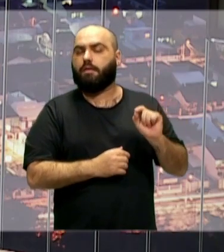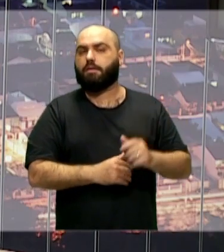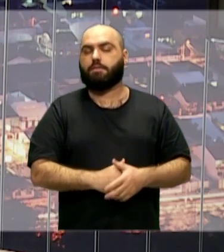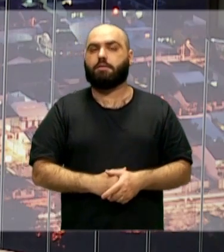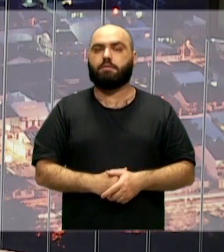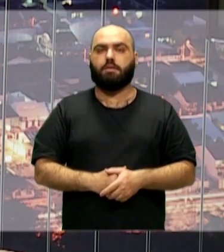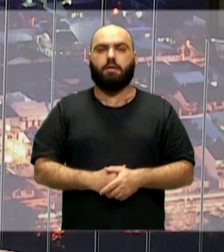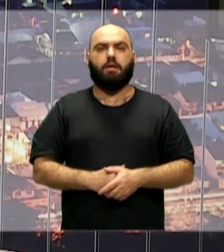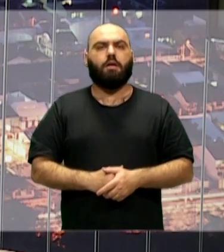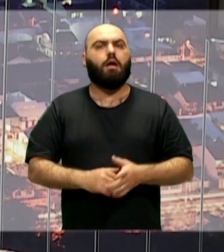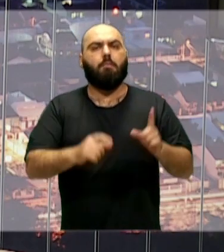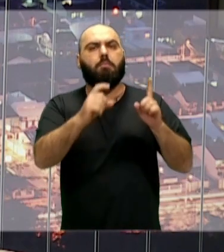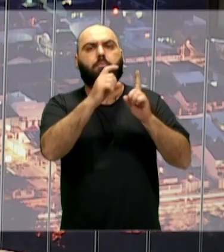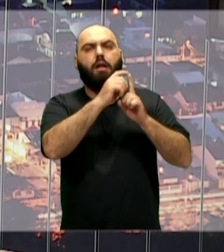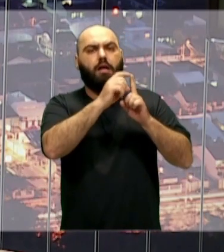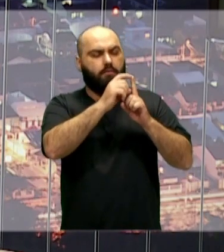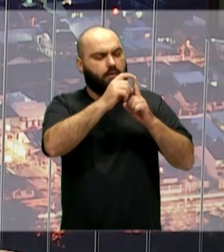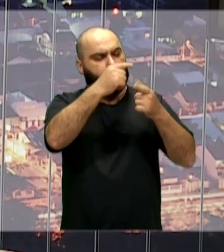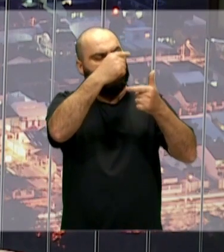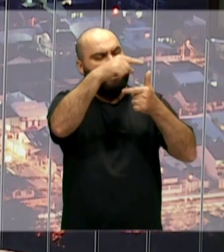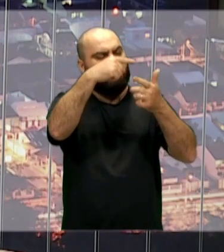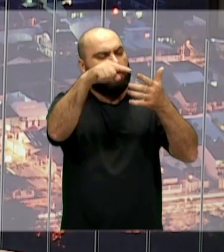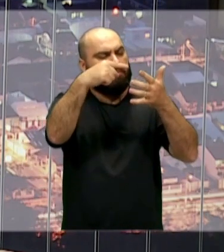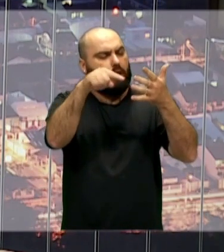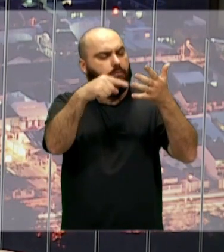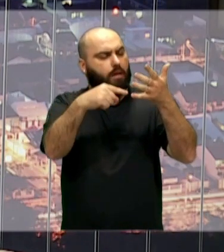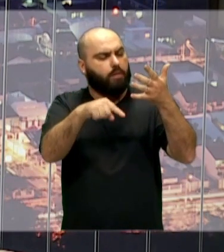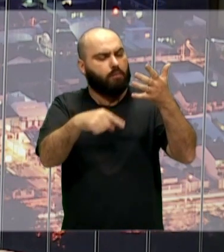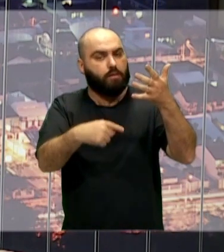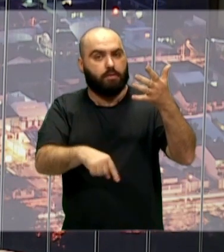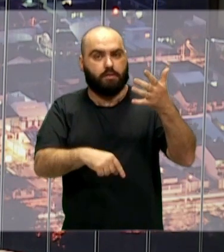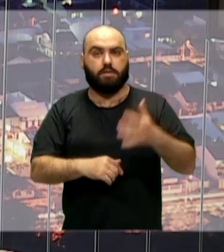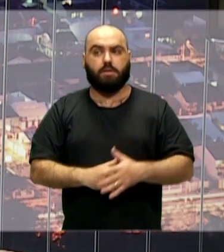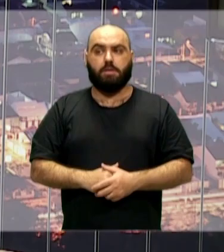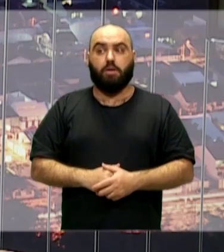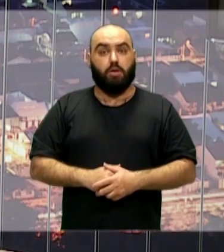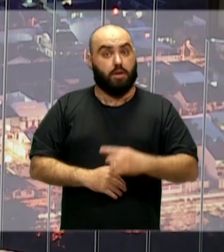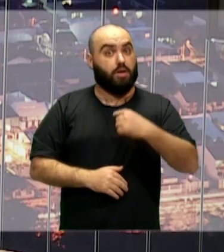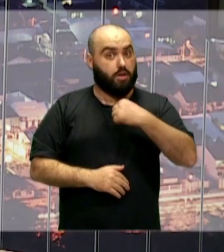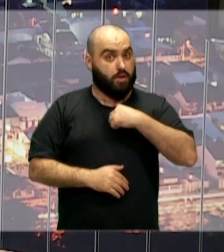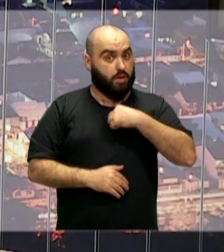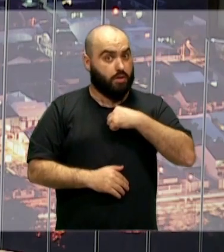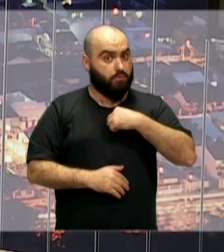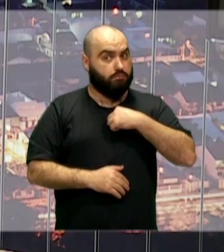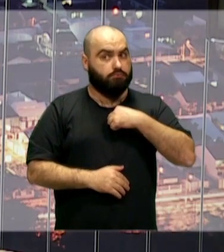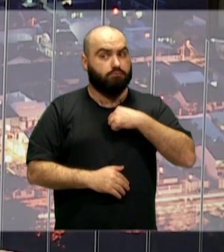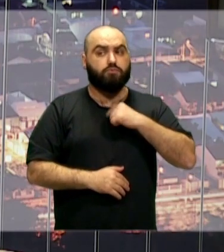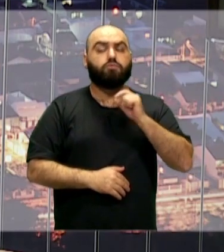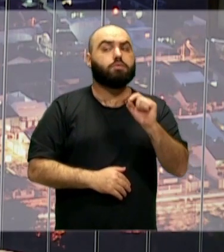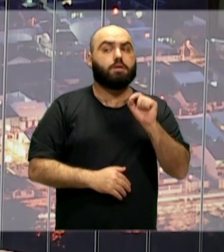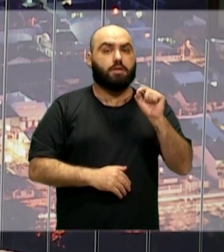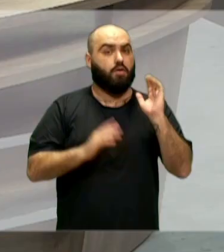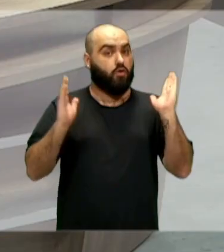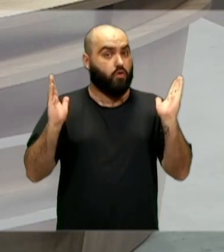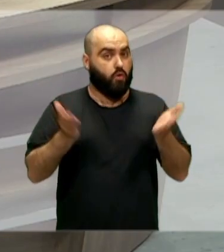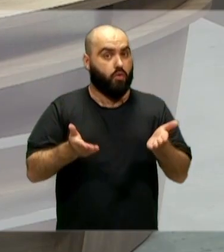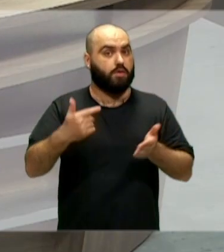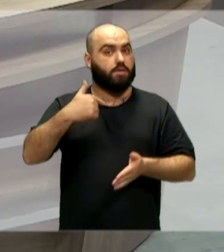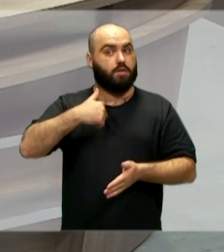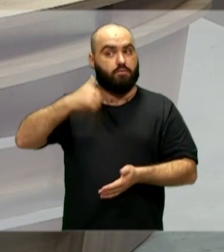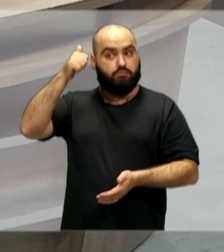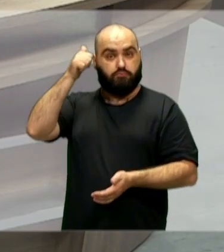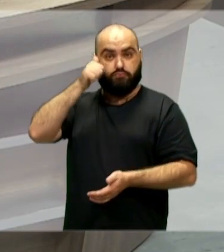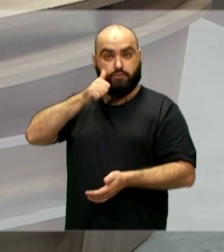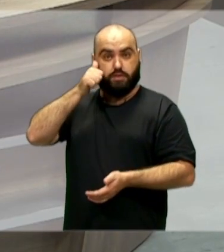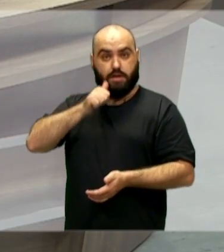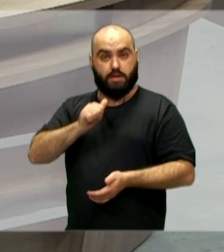os termos. Como é que, assim como eu aprendi e eu me identifico hoje, né? Eu sou uma mulher